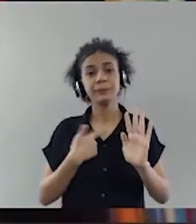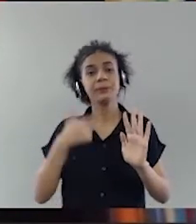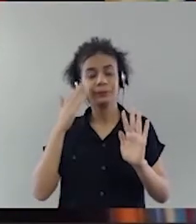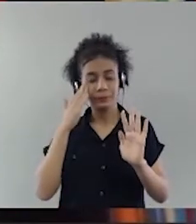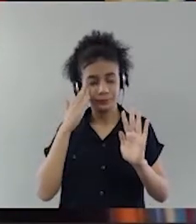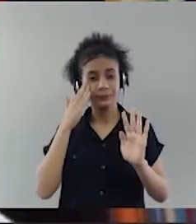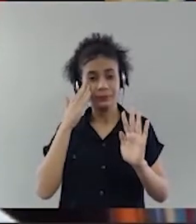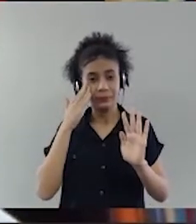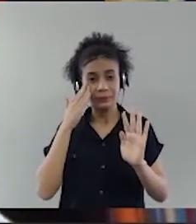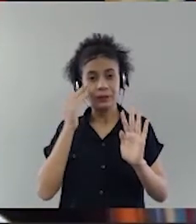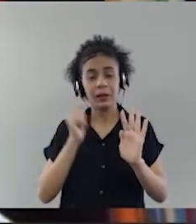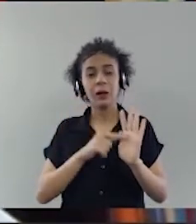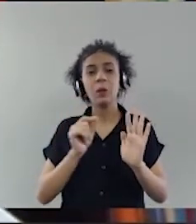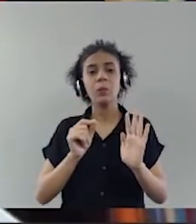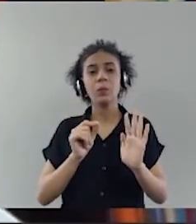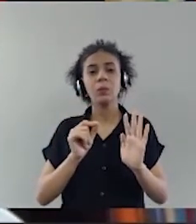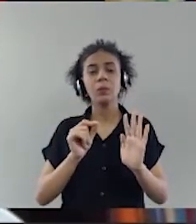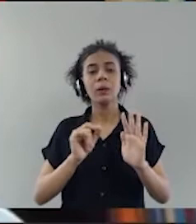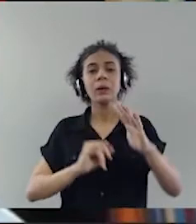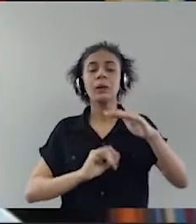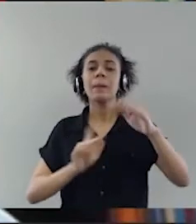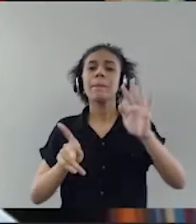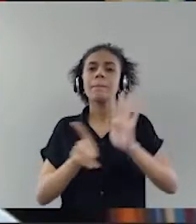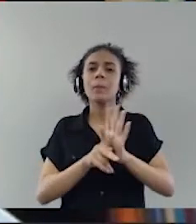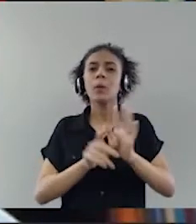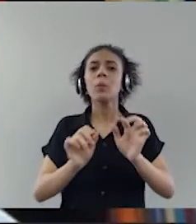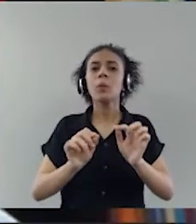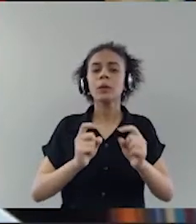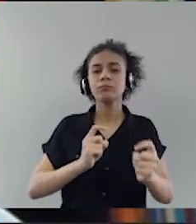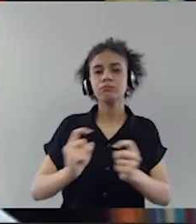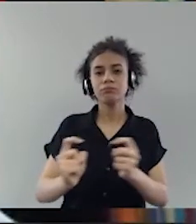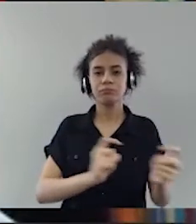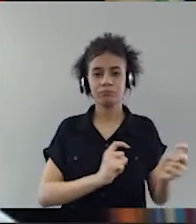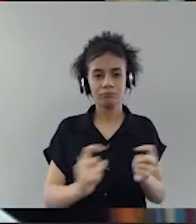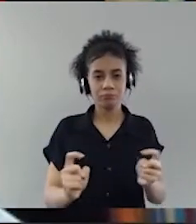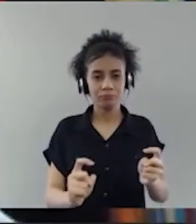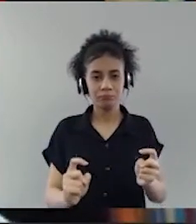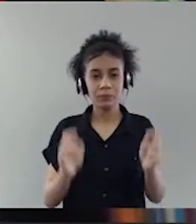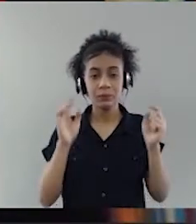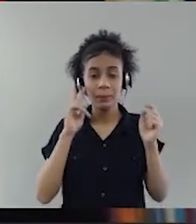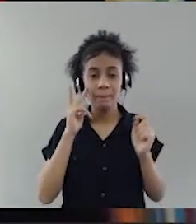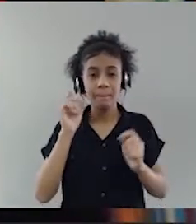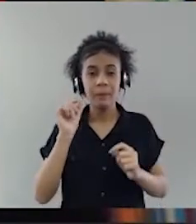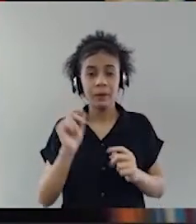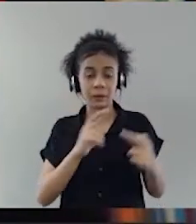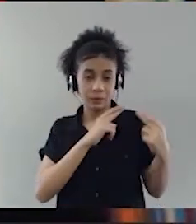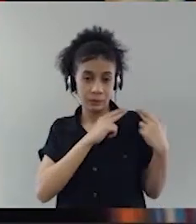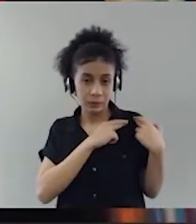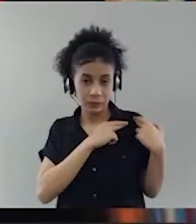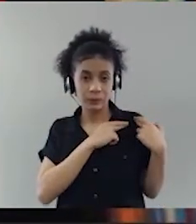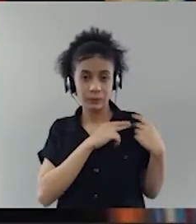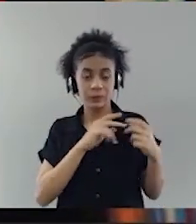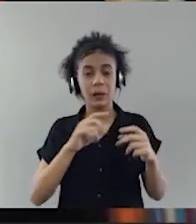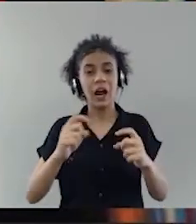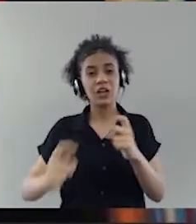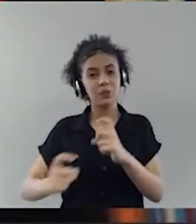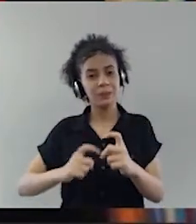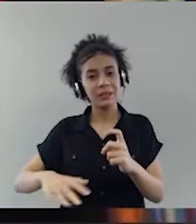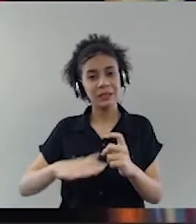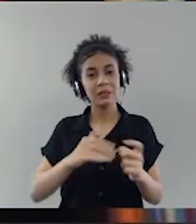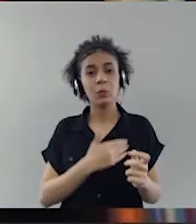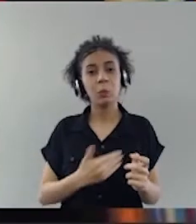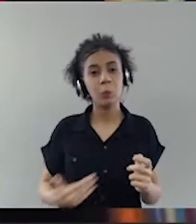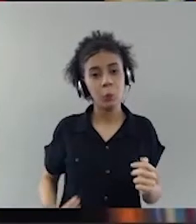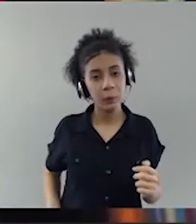que ele justamente é um instrumento de gestão, é um instrumento de gestão à disposição da administração